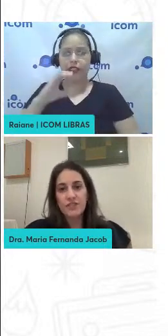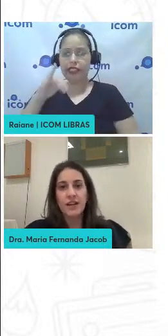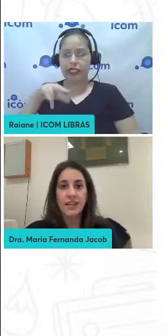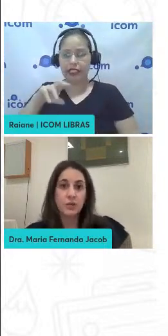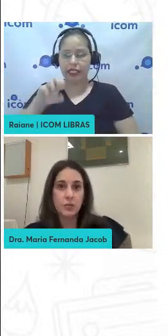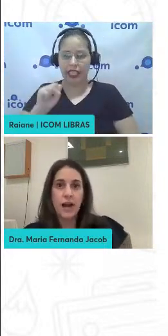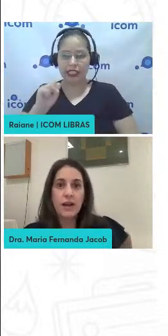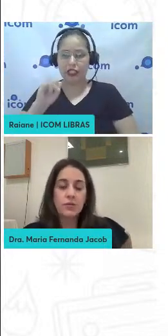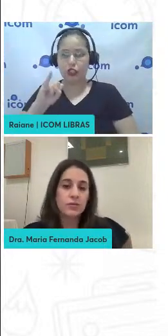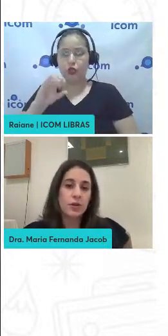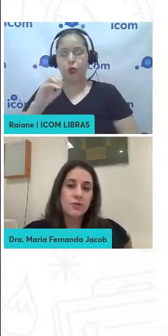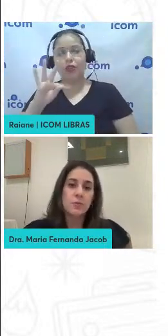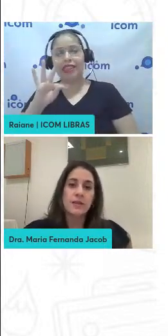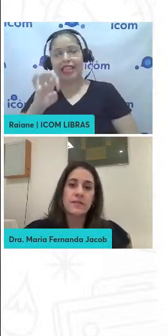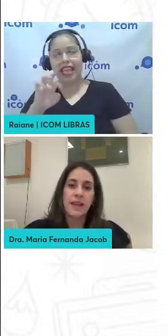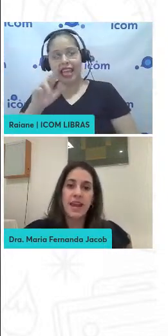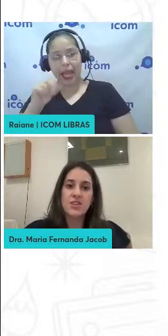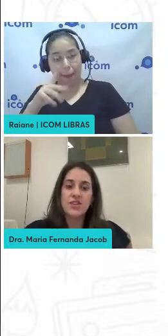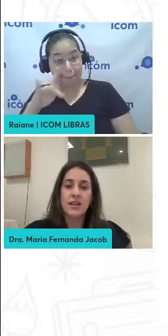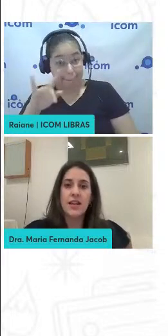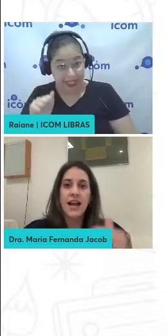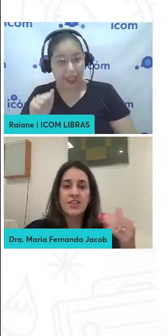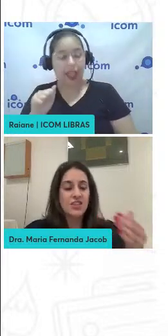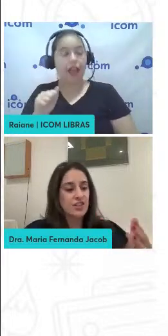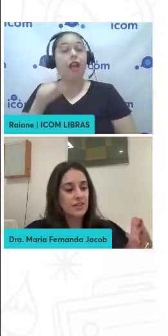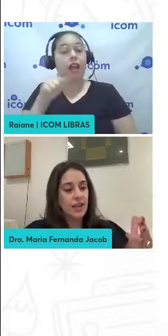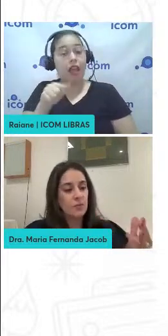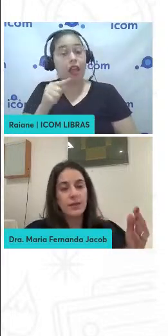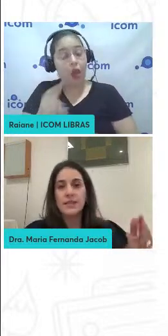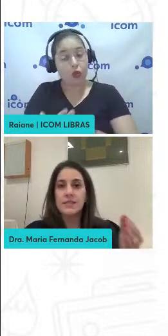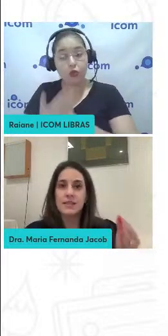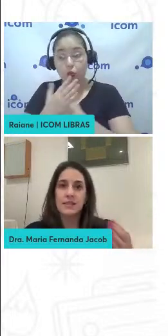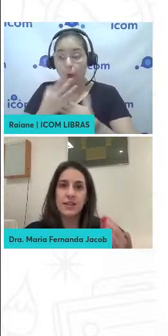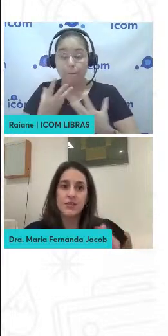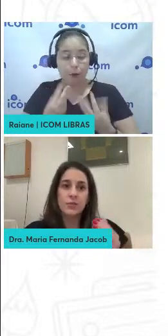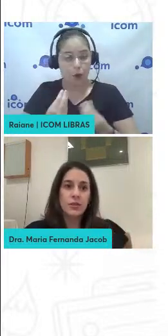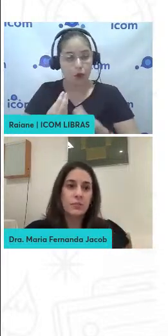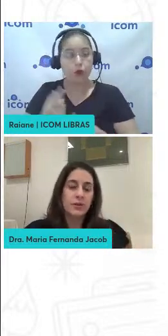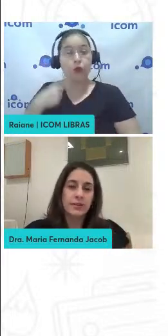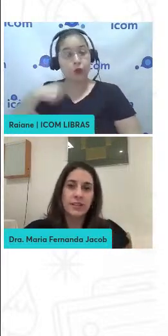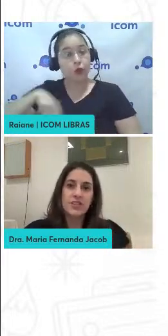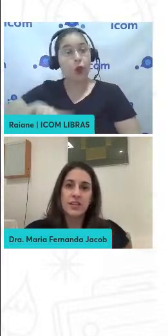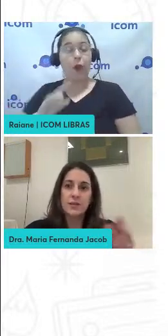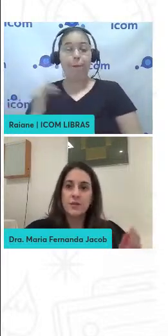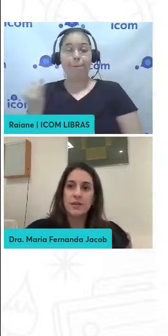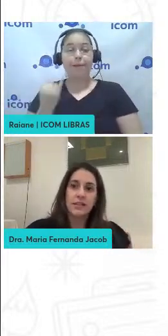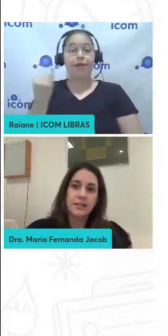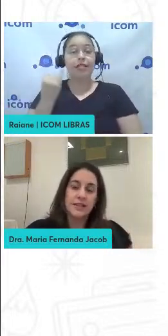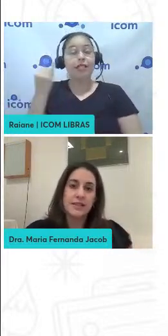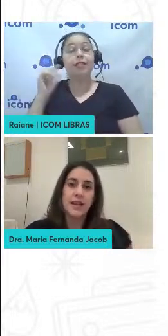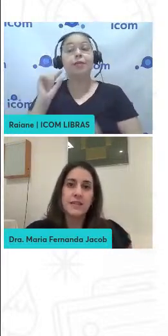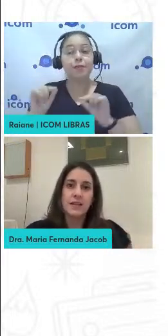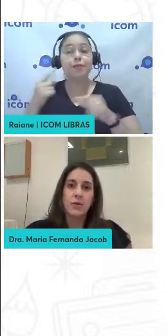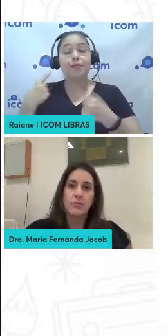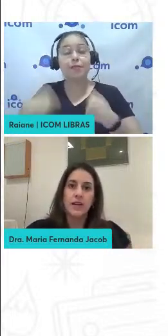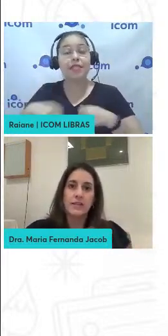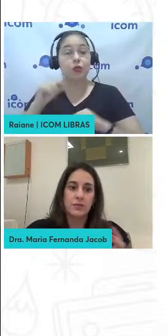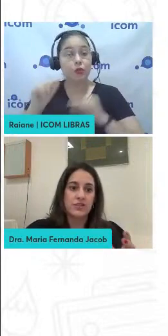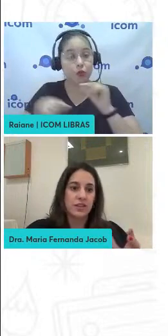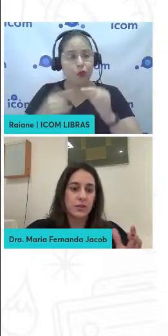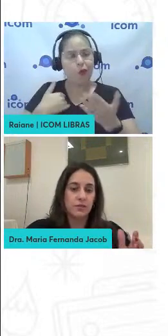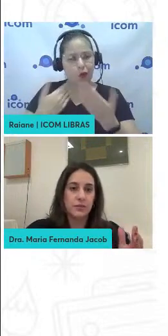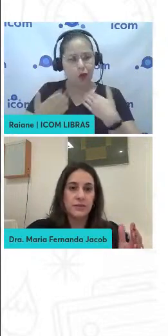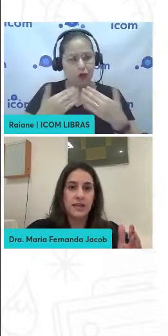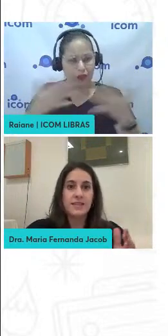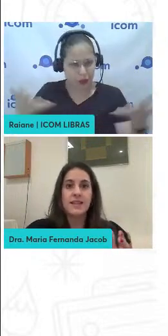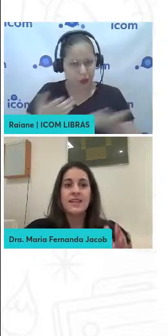quando a gente vai atuar com o nosso paciente, a gente tem uma necessidade muito importante, é isso que eu queria trazer, essa conversa